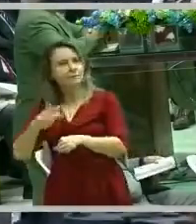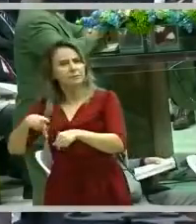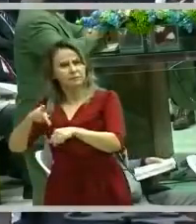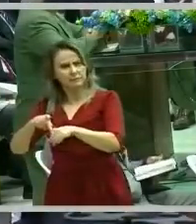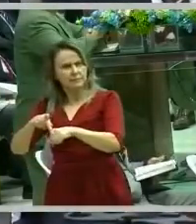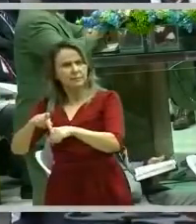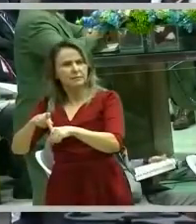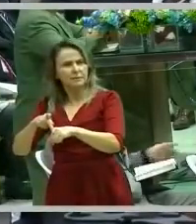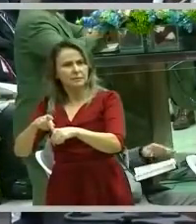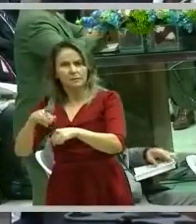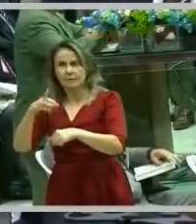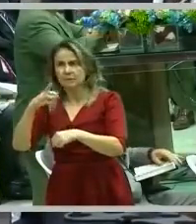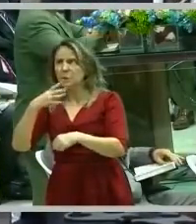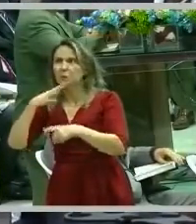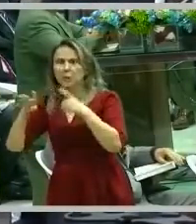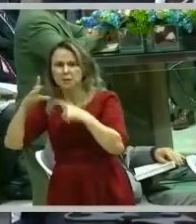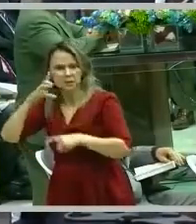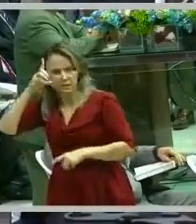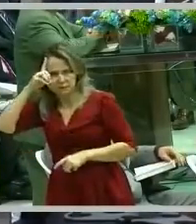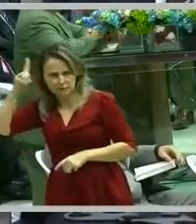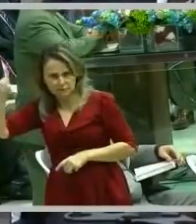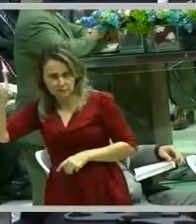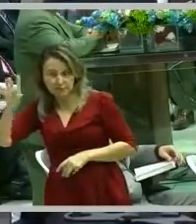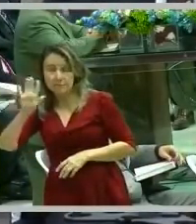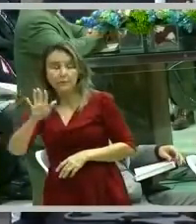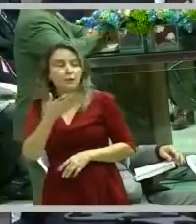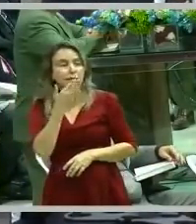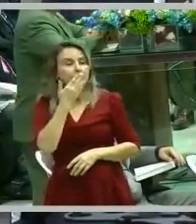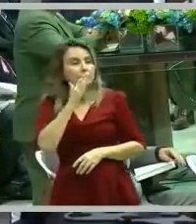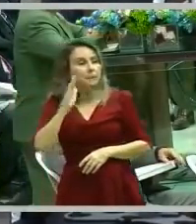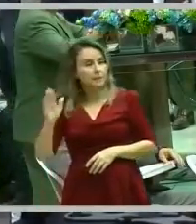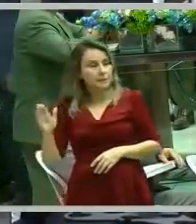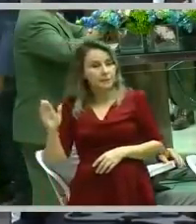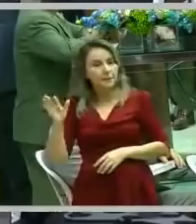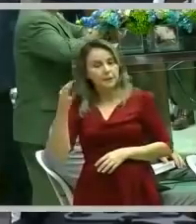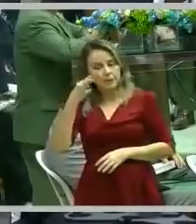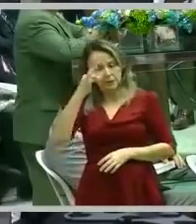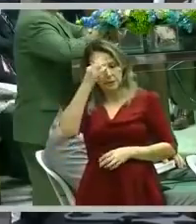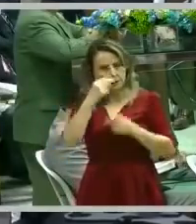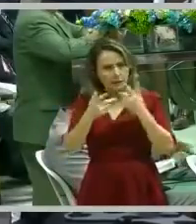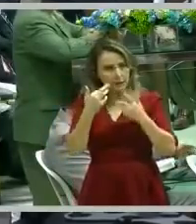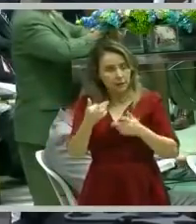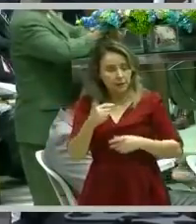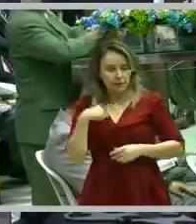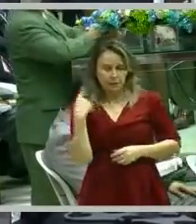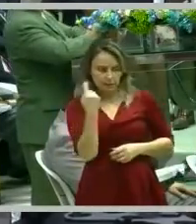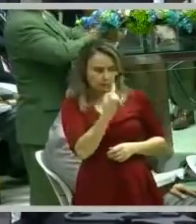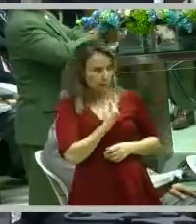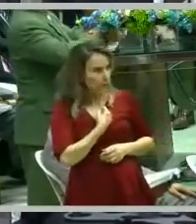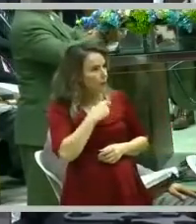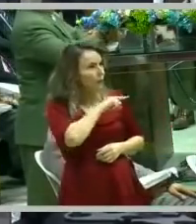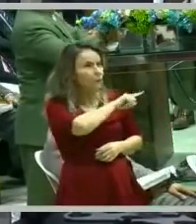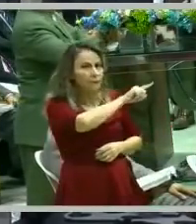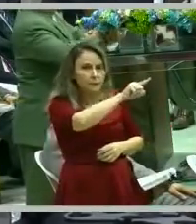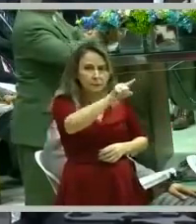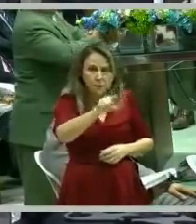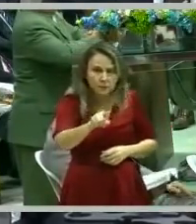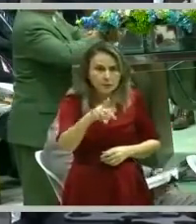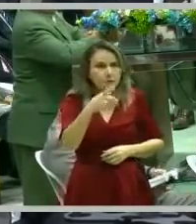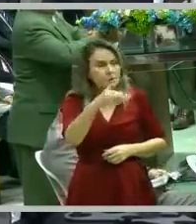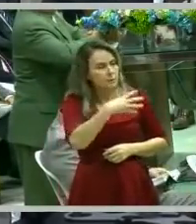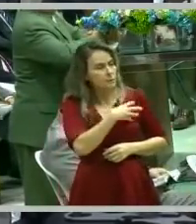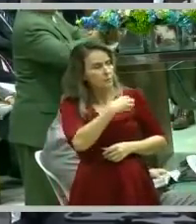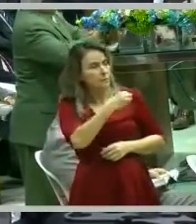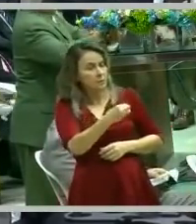pagãs. Essa promessa do derramamento do Espírito Santo é para nós, é para vocês que estão aqui ouvindo, é para vossos